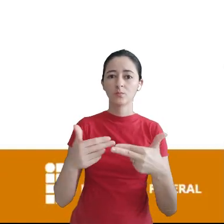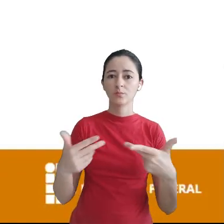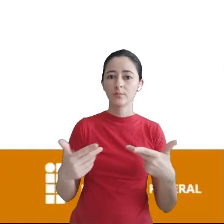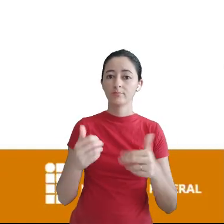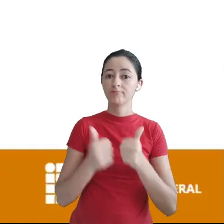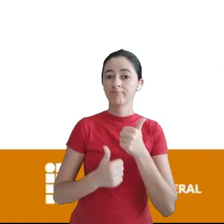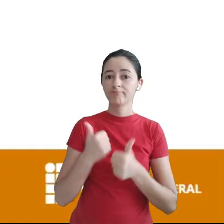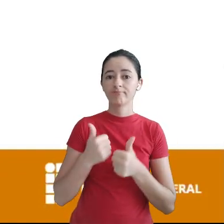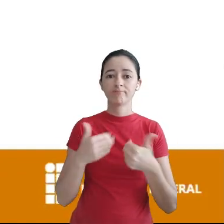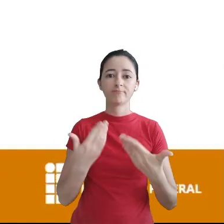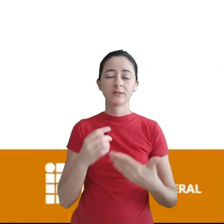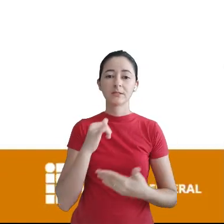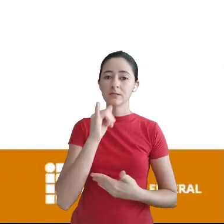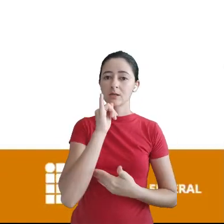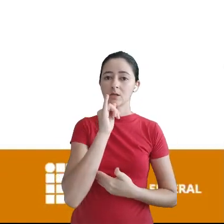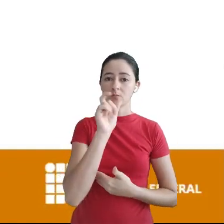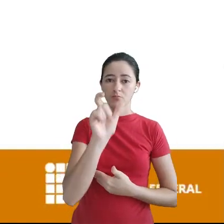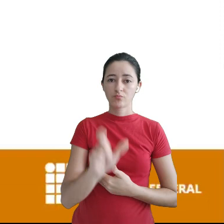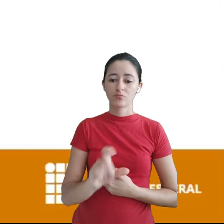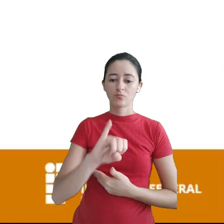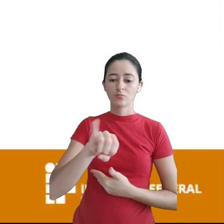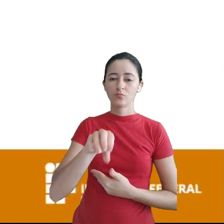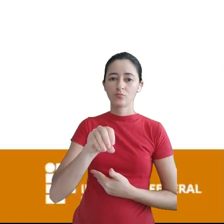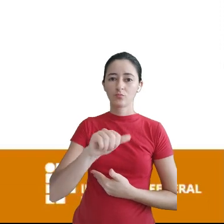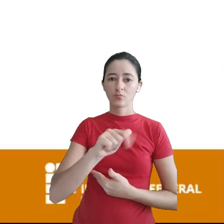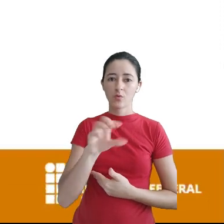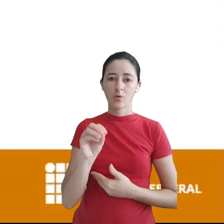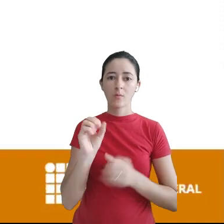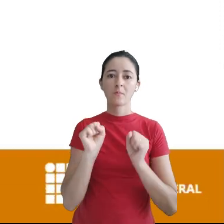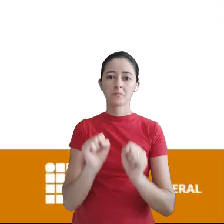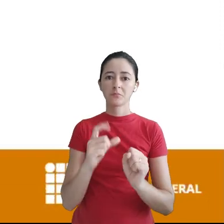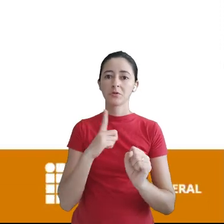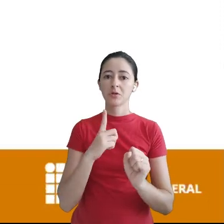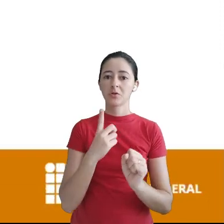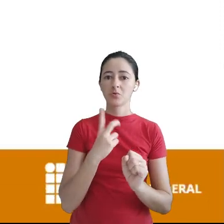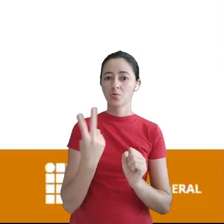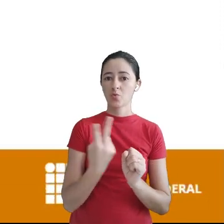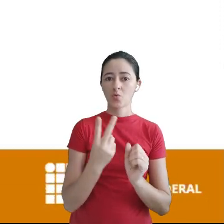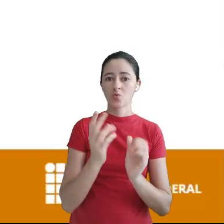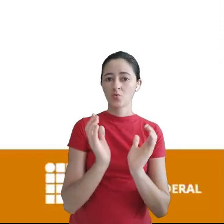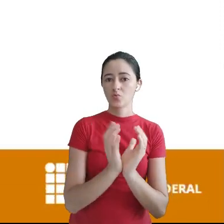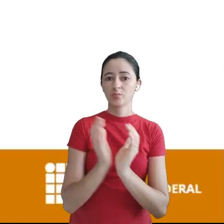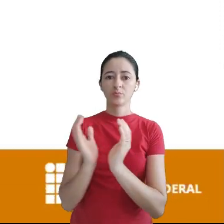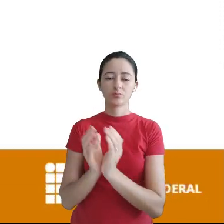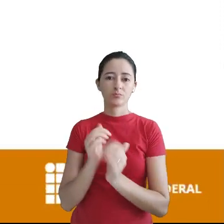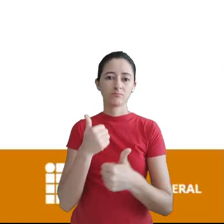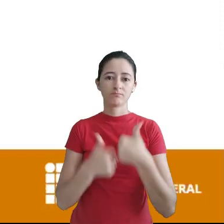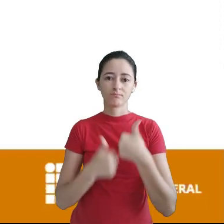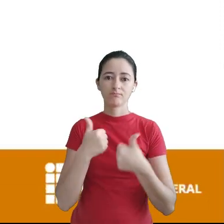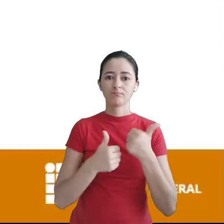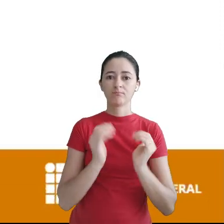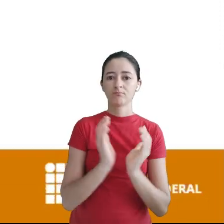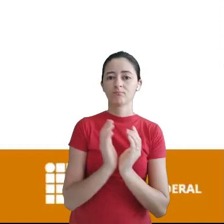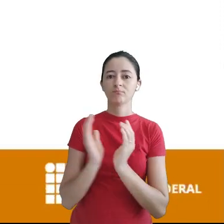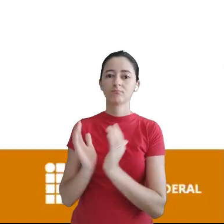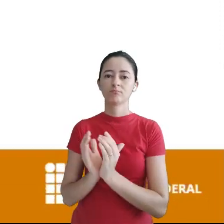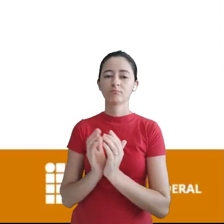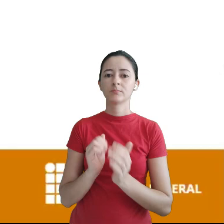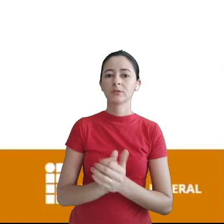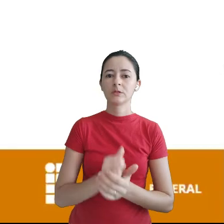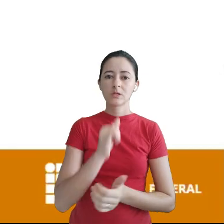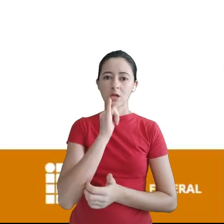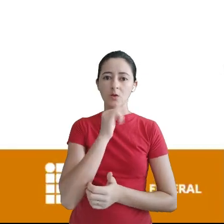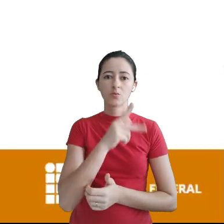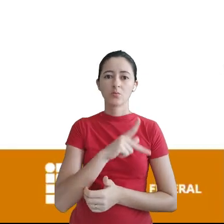contexto do campeonato. Por exemplo, suponhamos que o jogador, o João, ele joga em dois times de futebol. Ele joga no time do